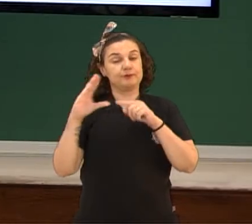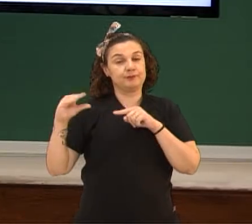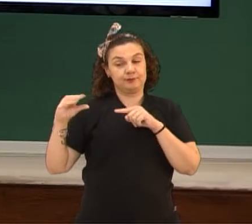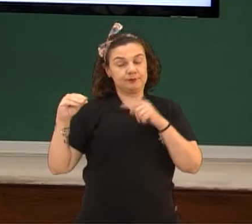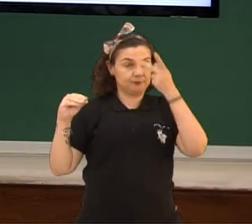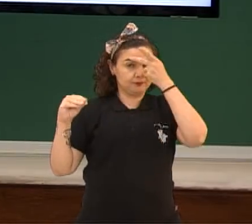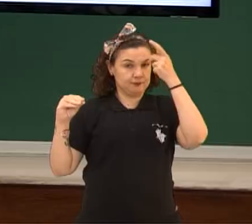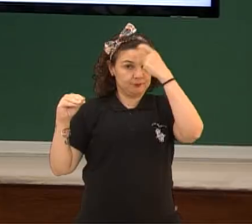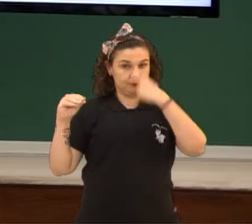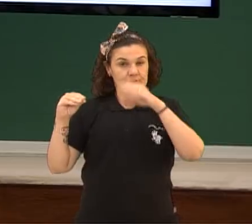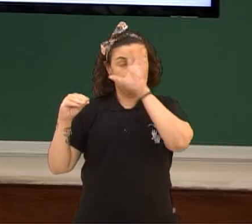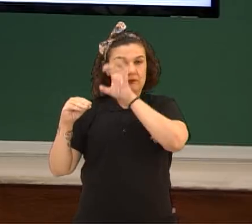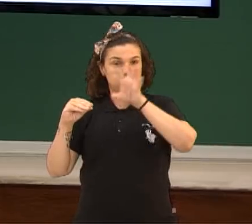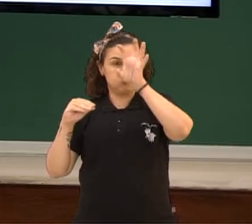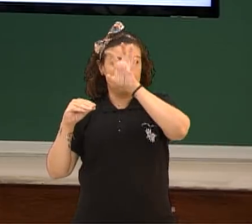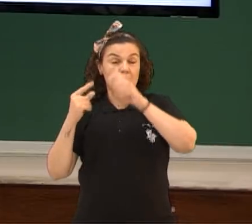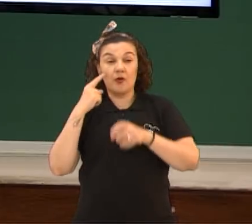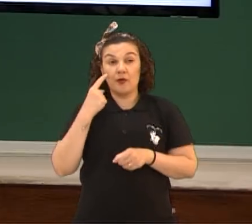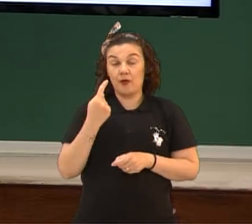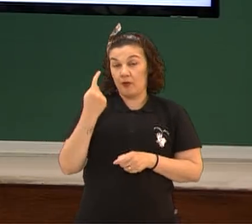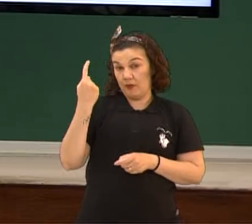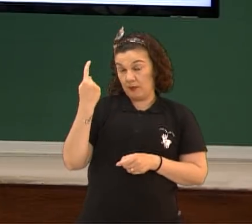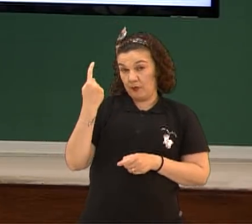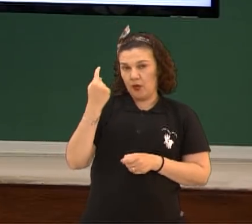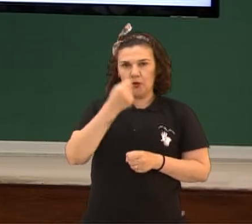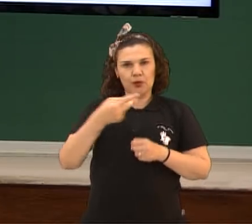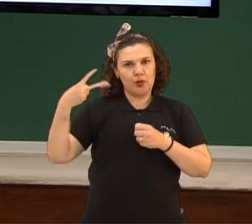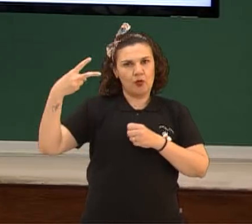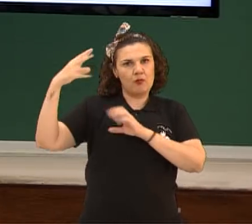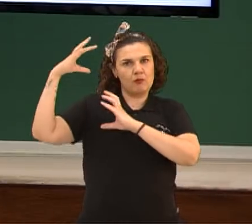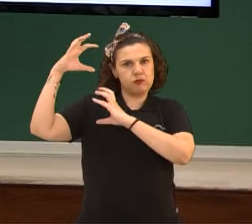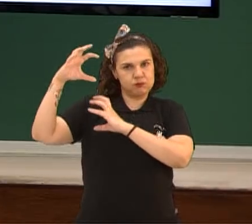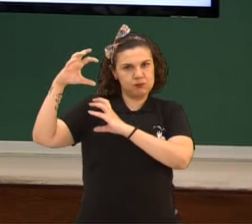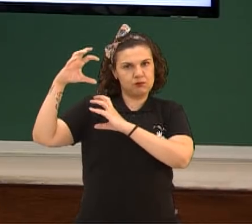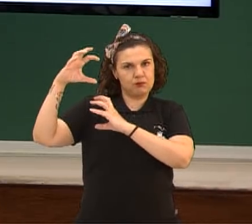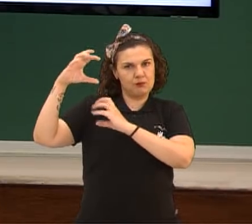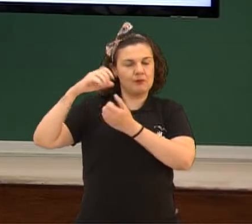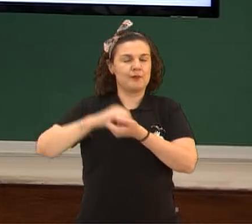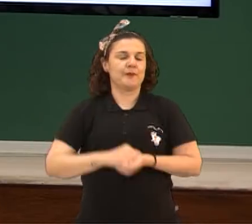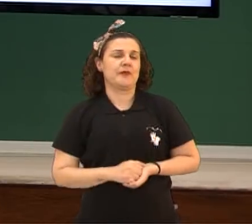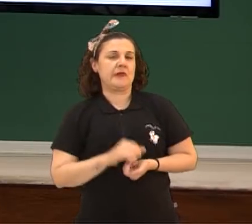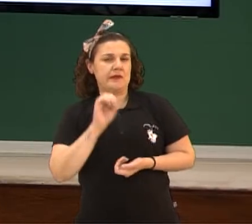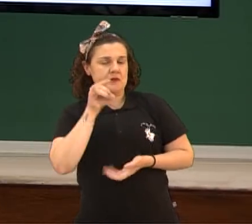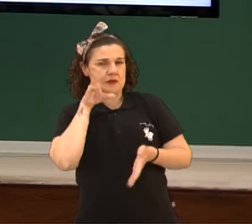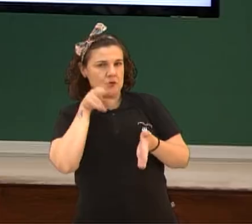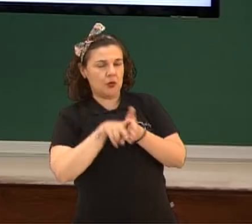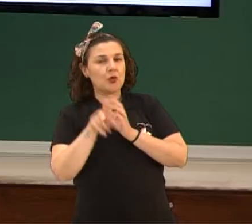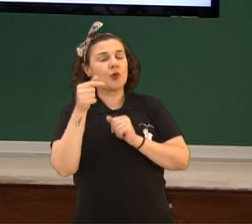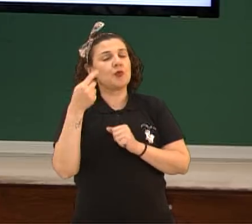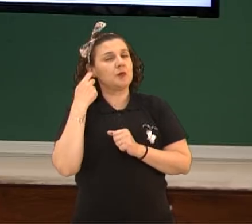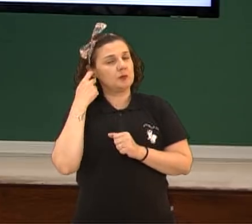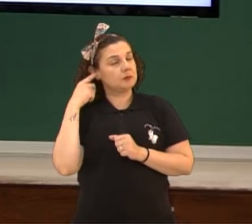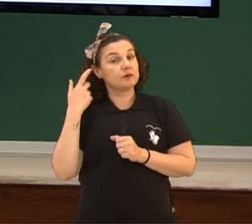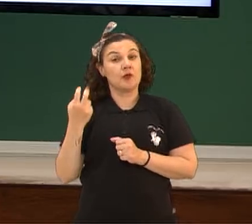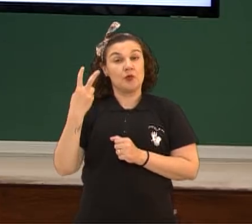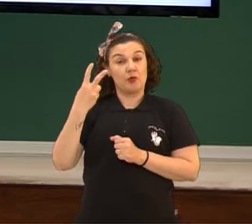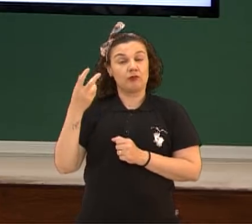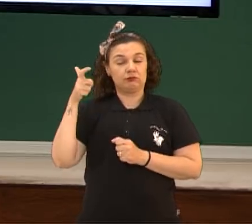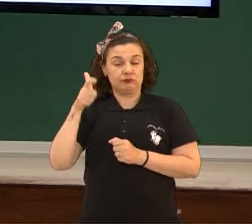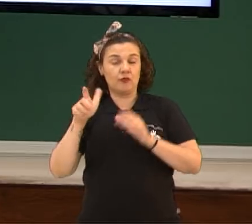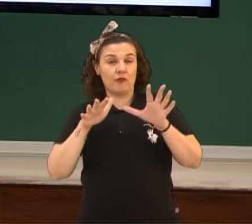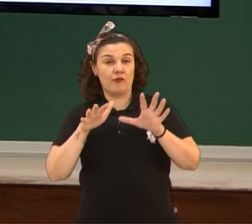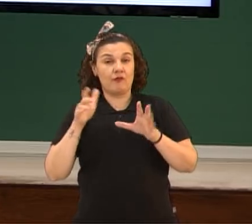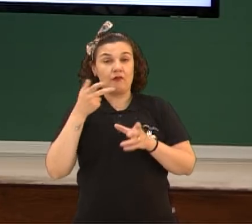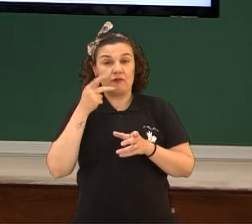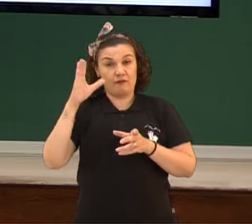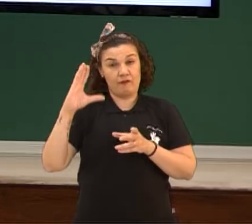do personagem, assim como pode ser utilizado também balões duplos, nesse caso, que se necessário for dois cenários diferentes de